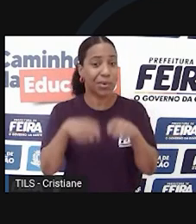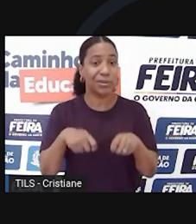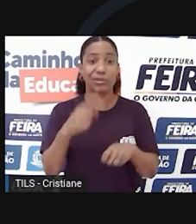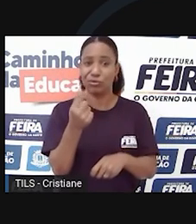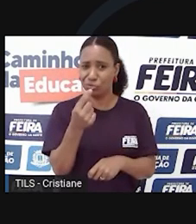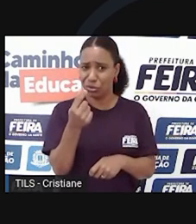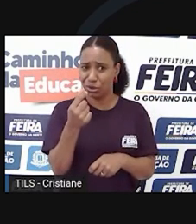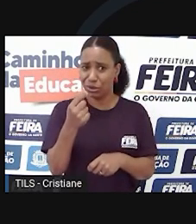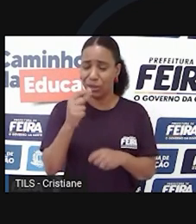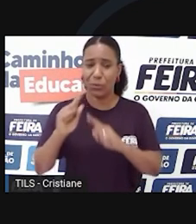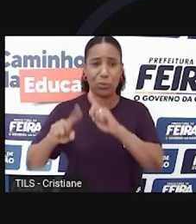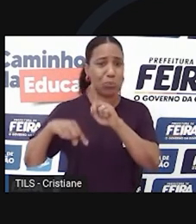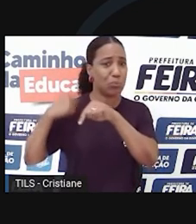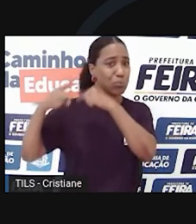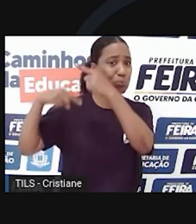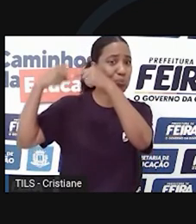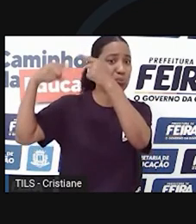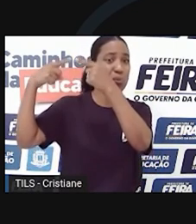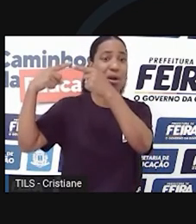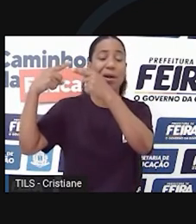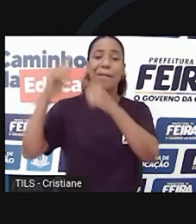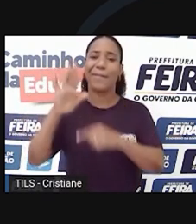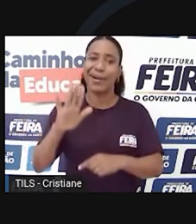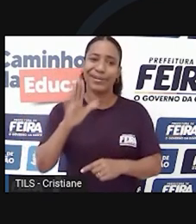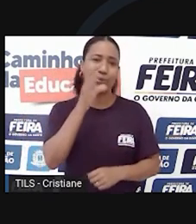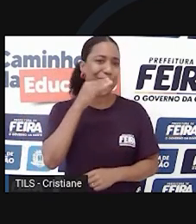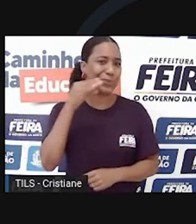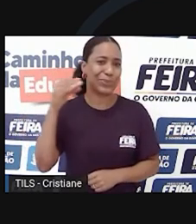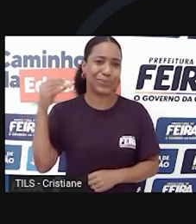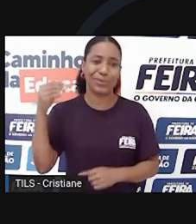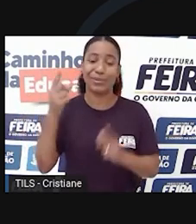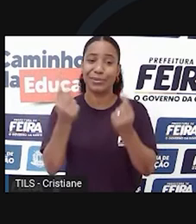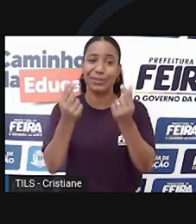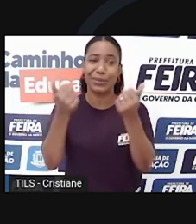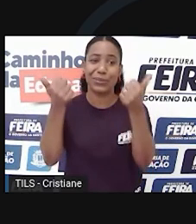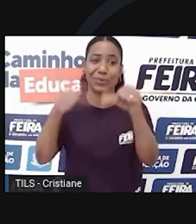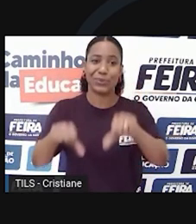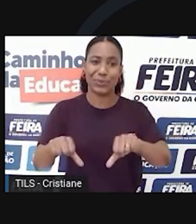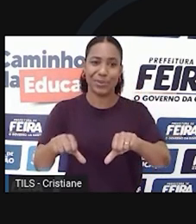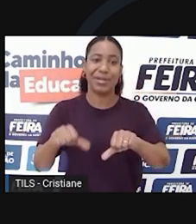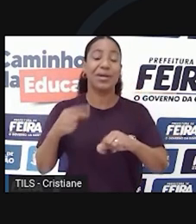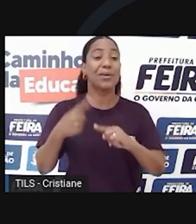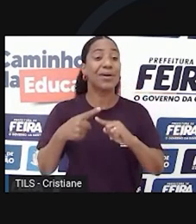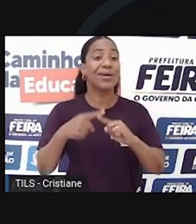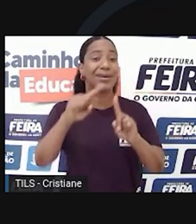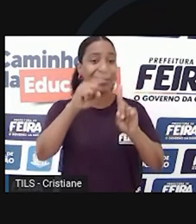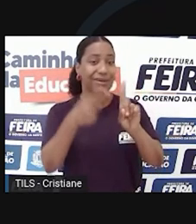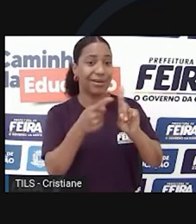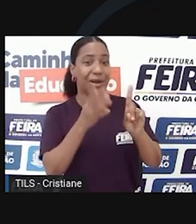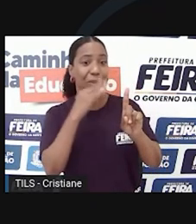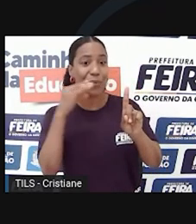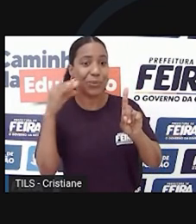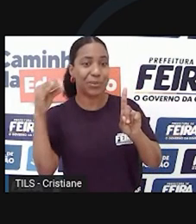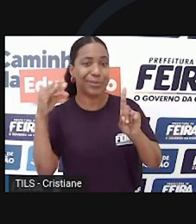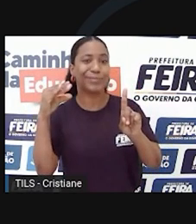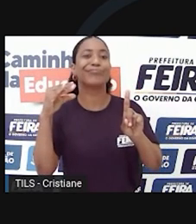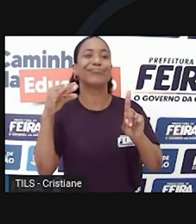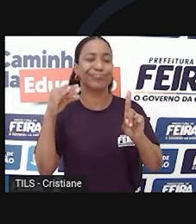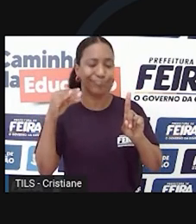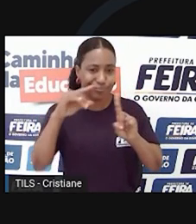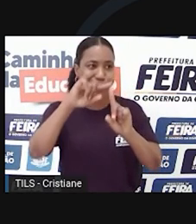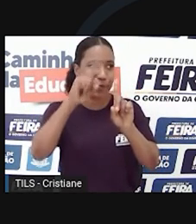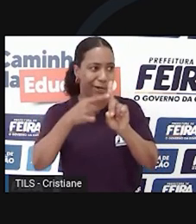$3,5 bilhões, se as adolescentes engravidassem depois dos 20 anos. Mães adolescentes acabam exercendo menos seus